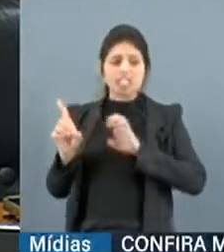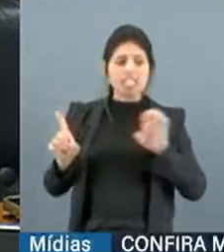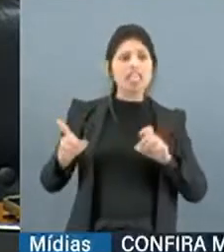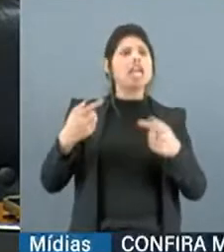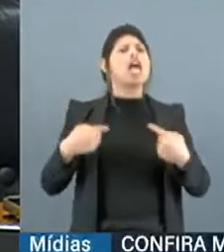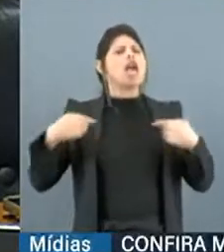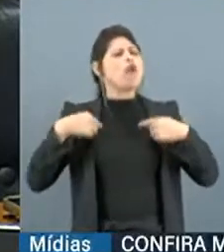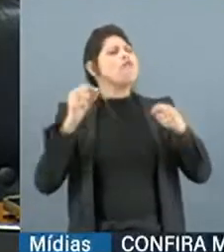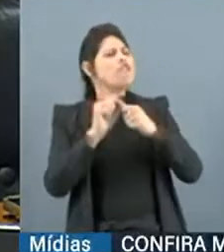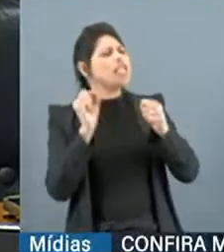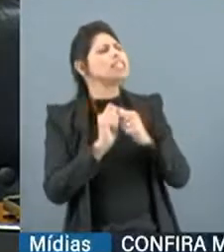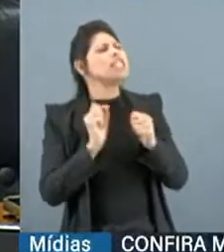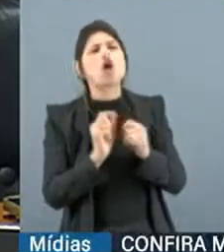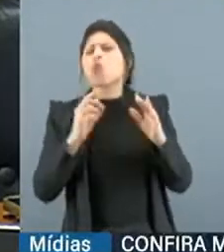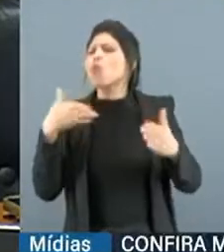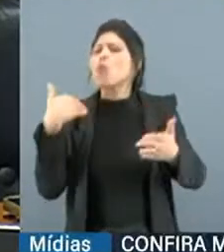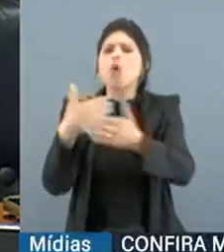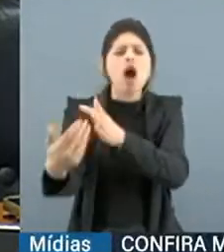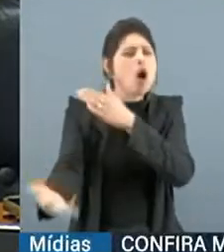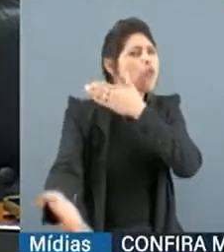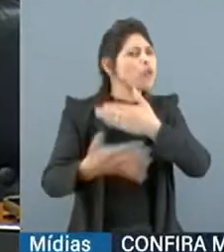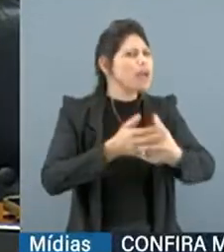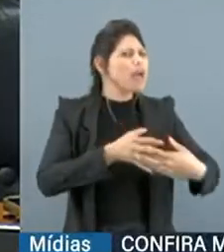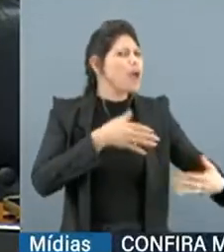com qualquer um que fosse de esquerda.